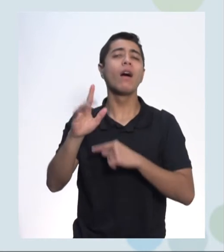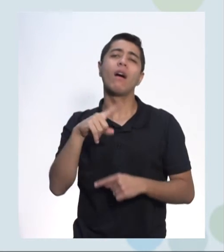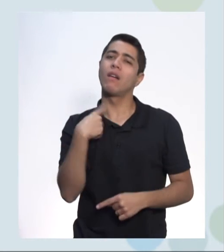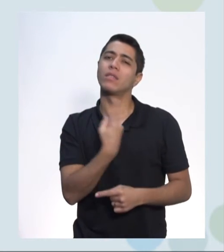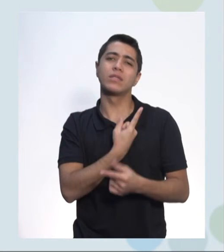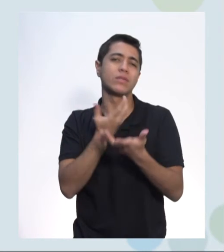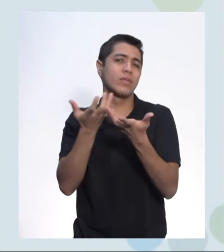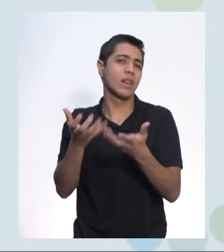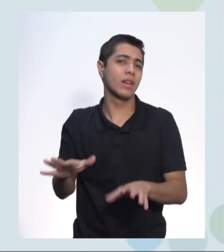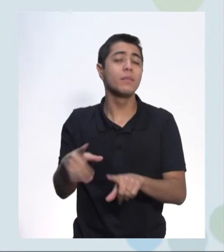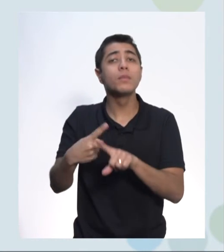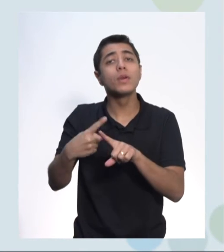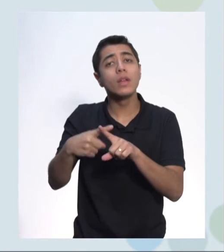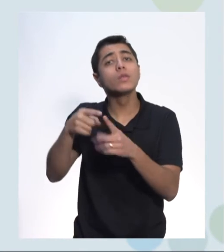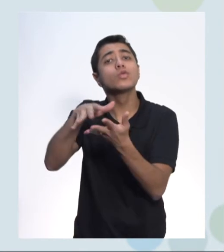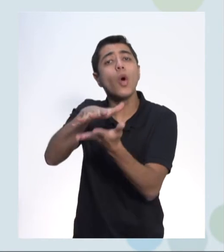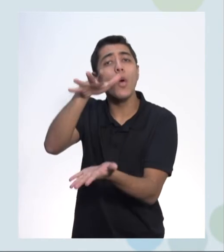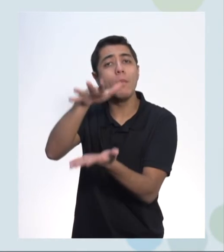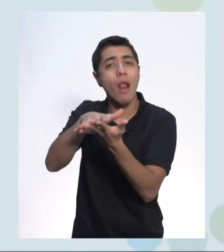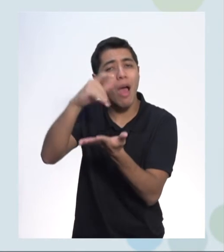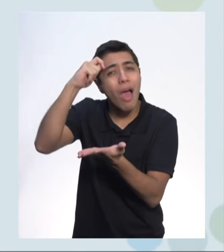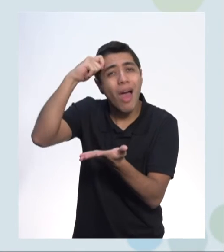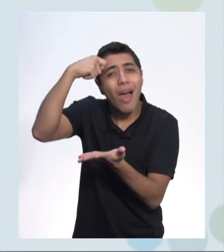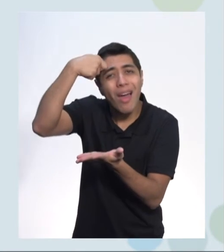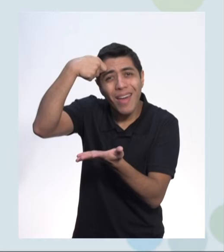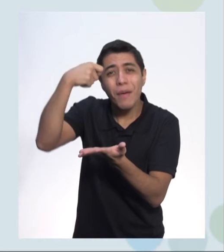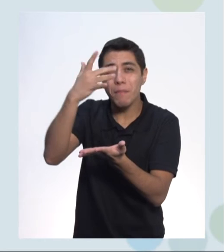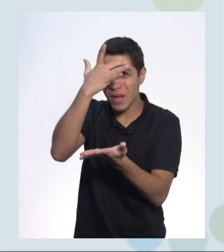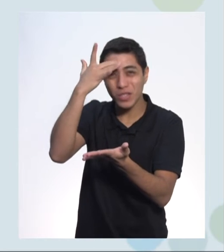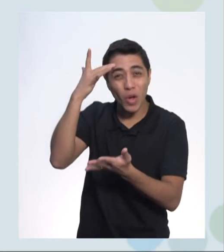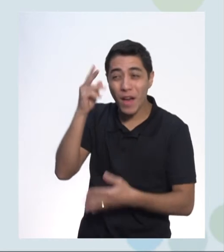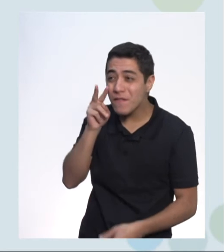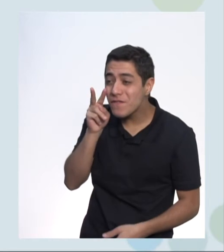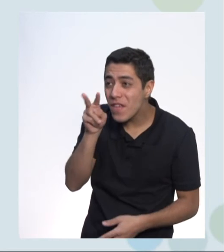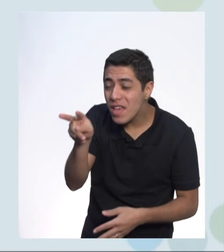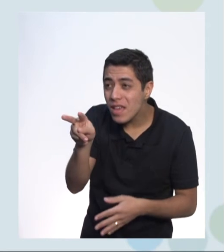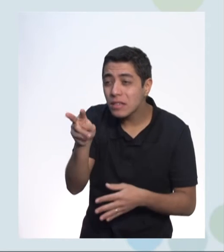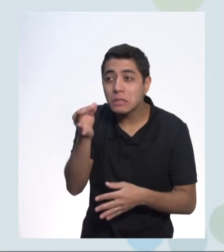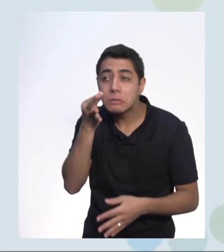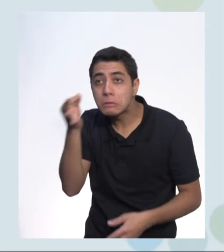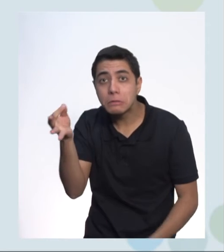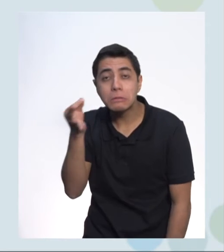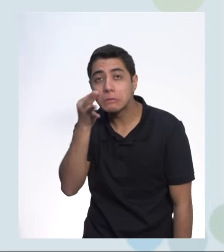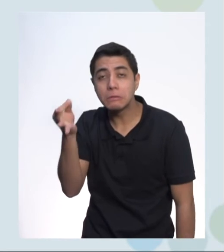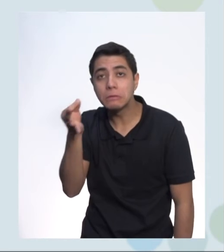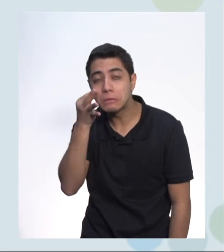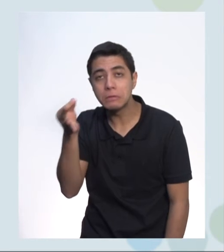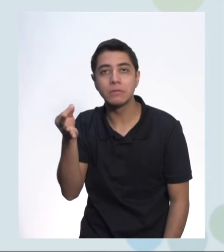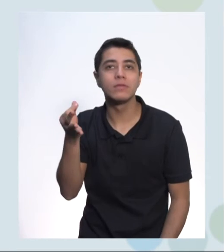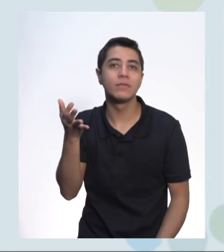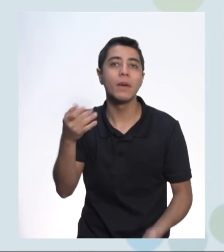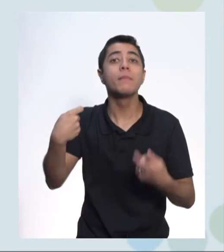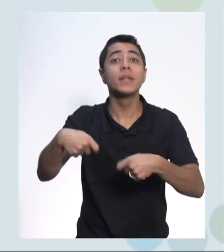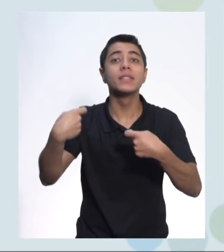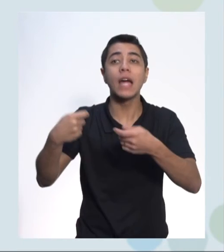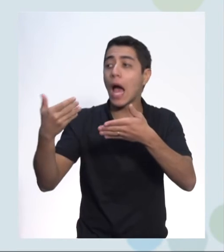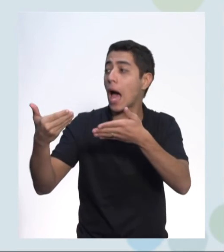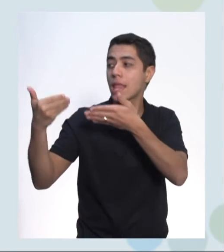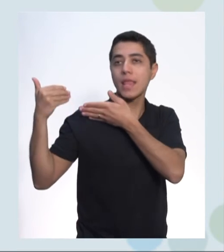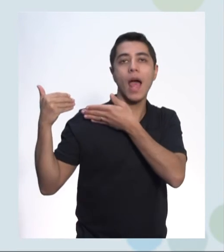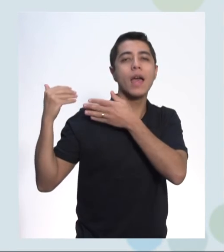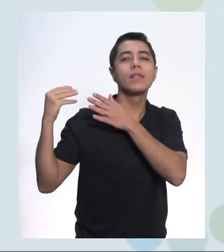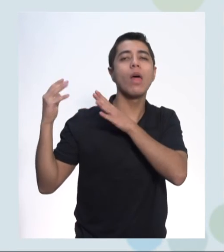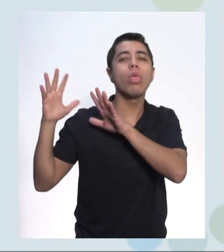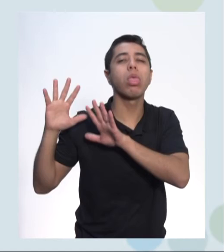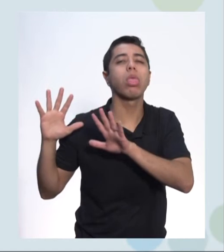Porque normalmente ela marca e ela é um foco de atenção para quem está vendo ali o seu vídeo, né? O fundo desfocado é o ideal, a questão de iluminação de